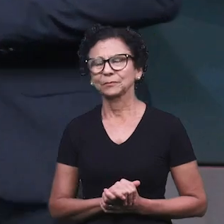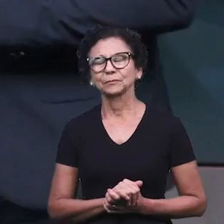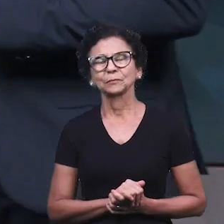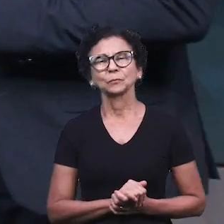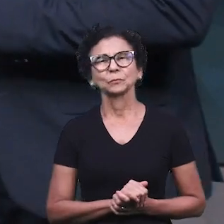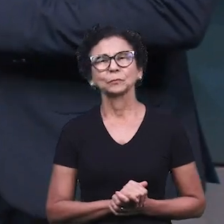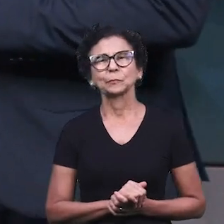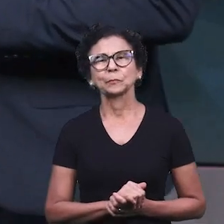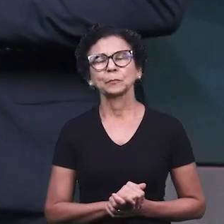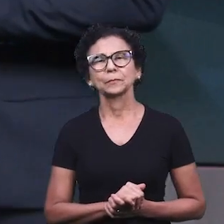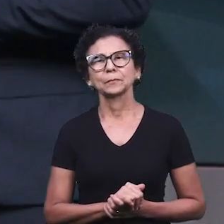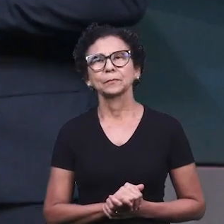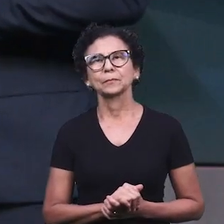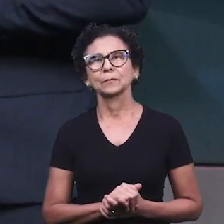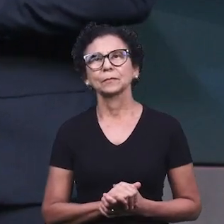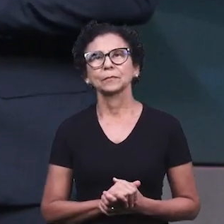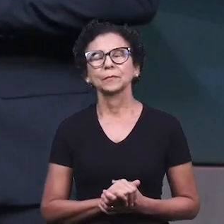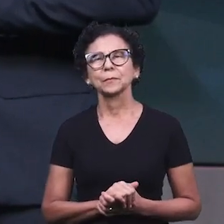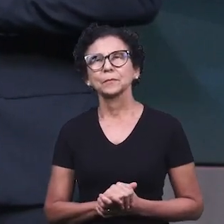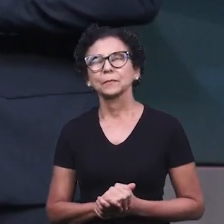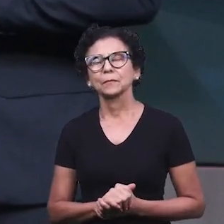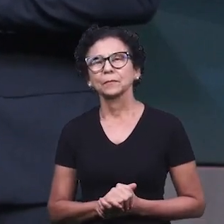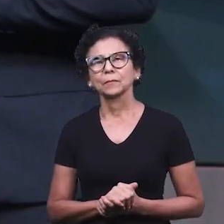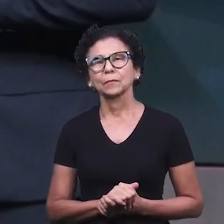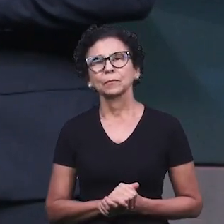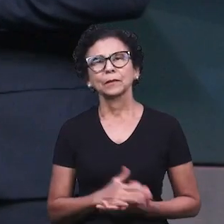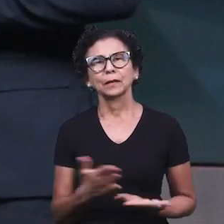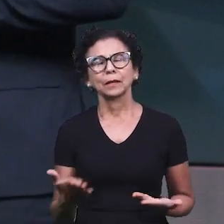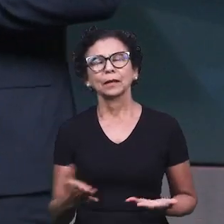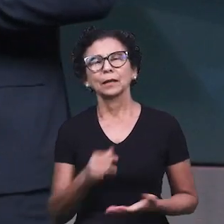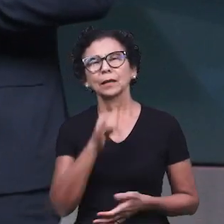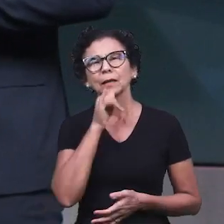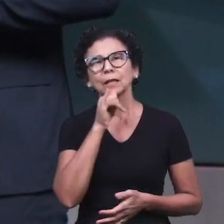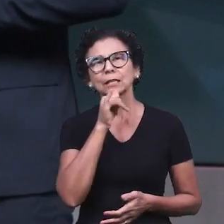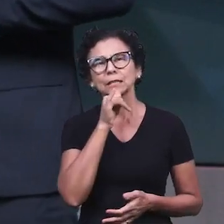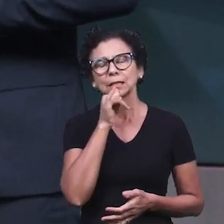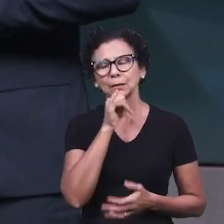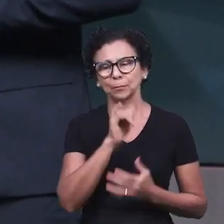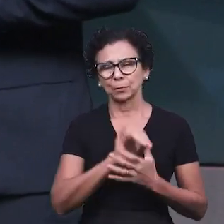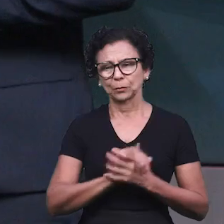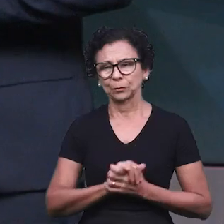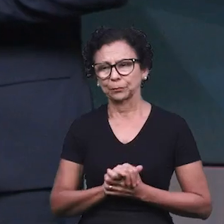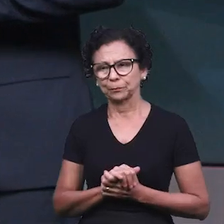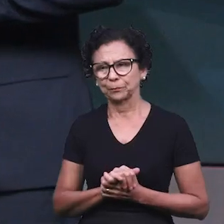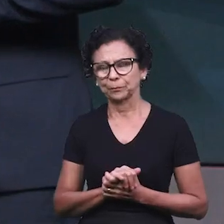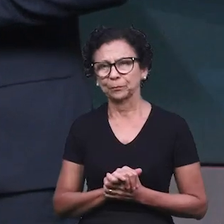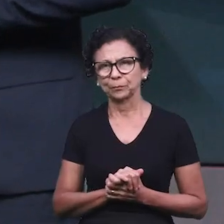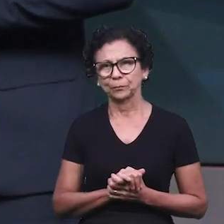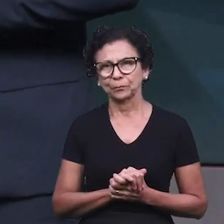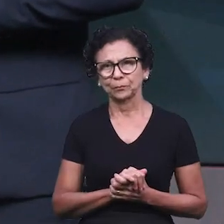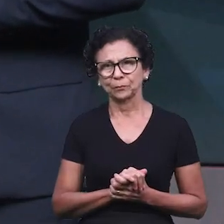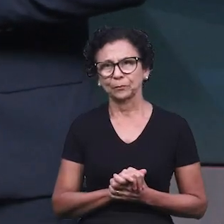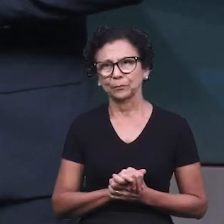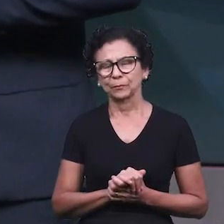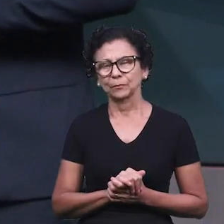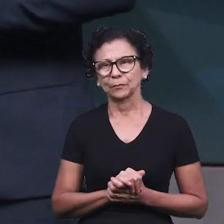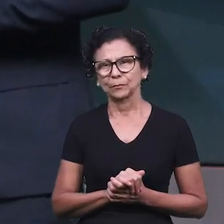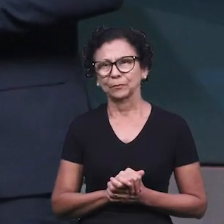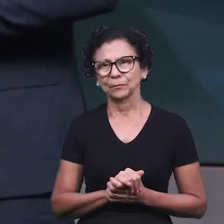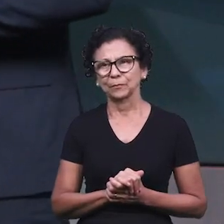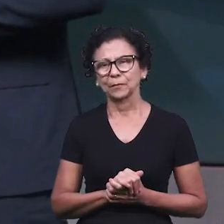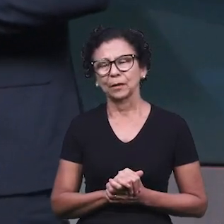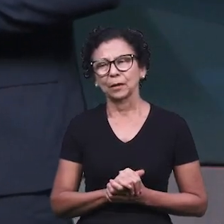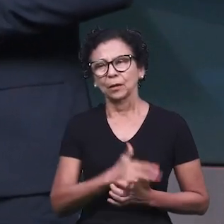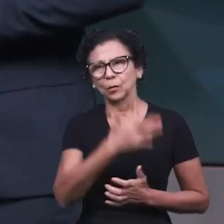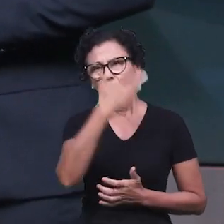o superendividamento é a questão de a pessoa, né, o consumidor, quando ele de